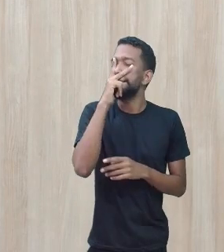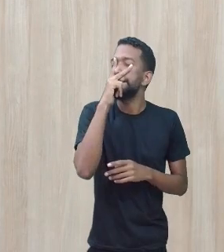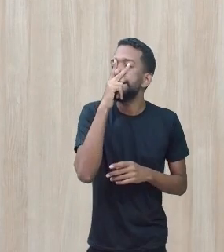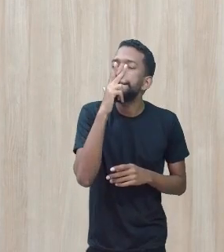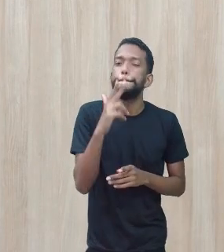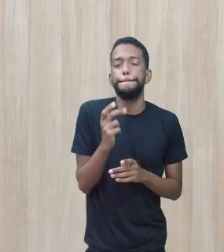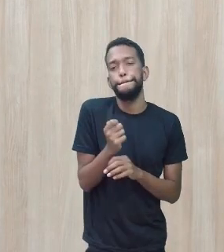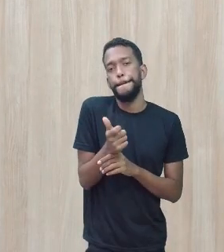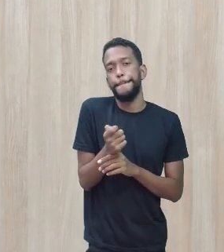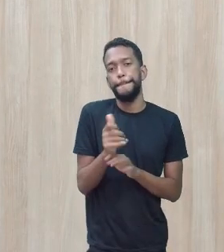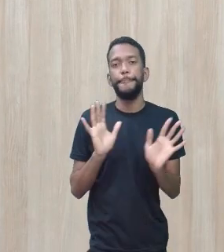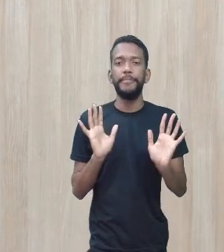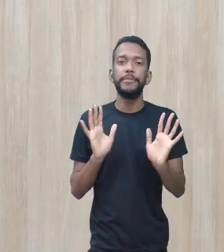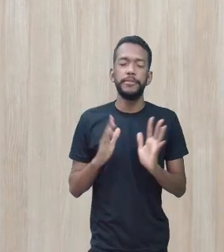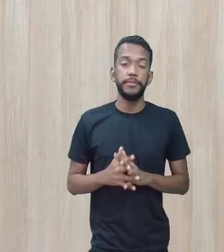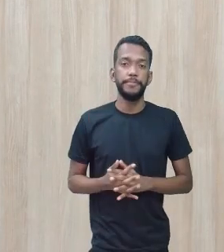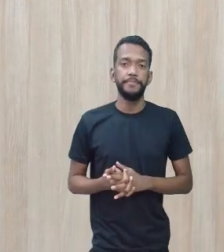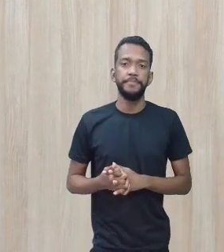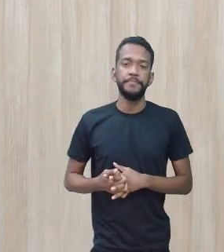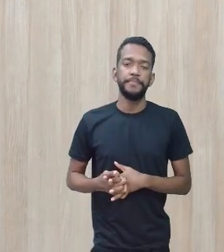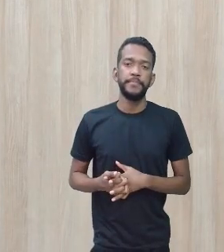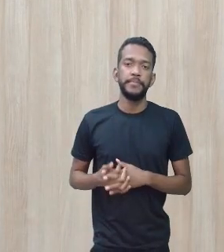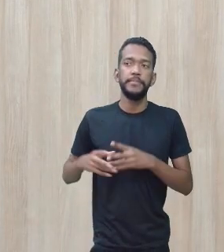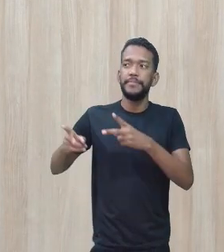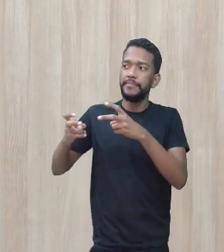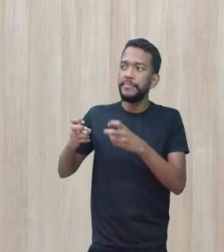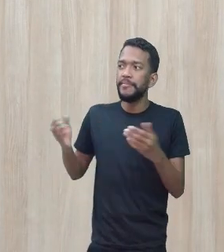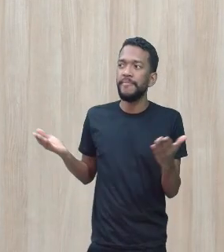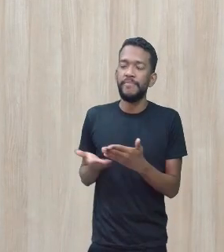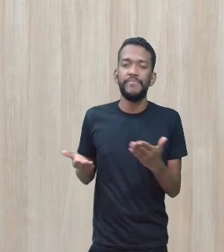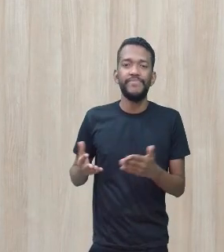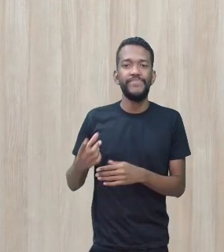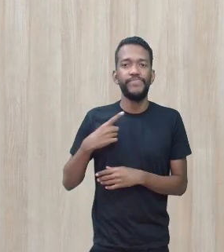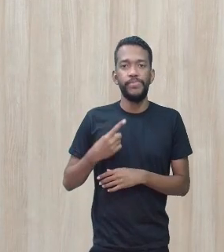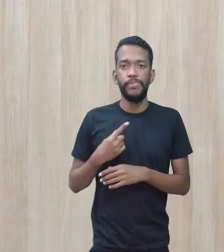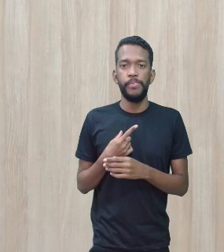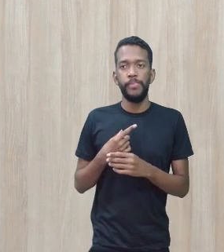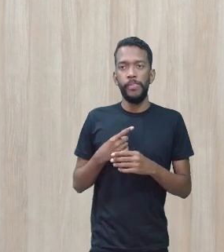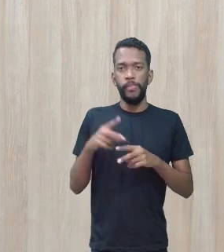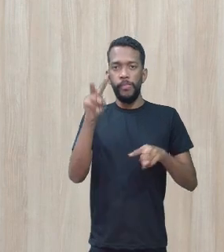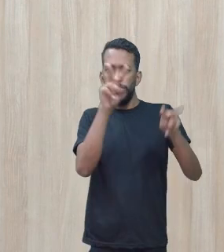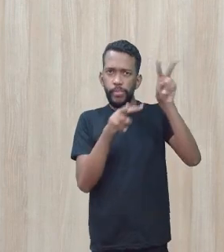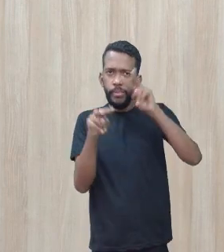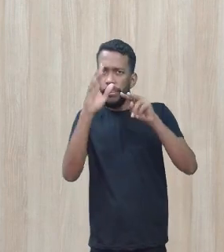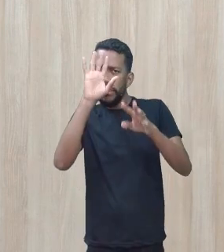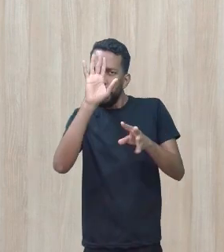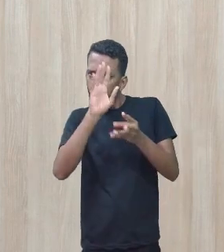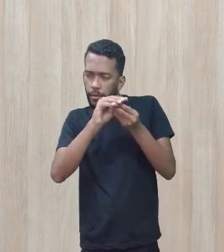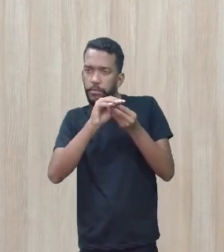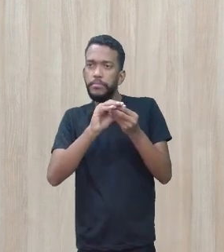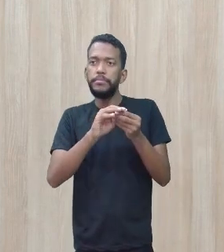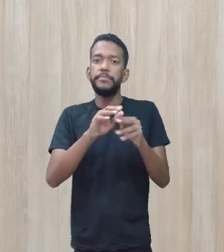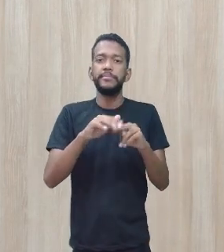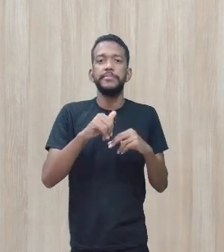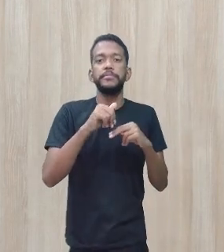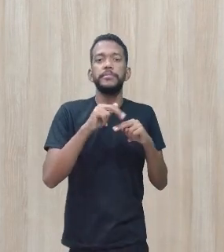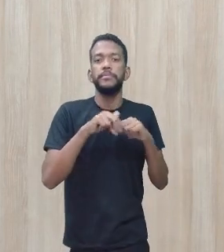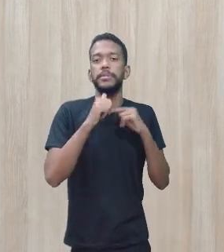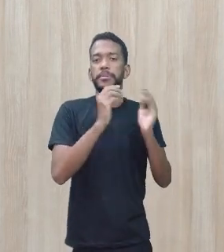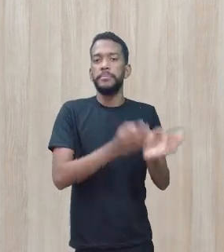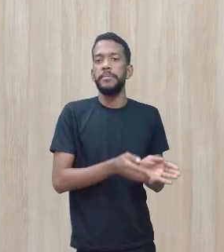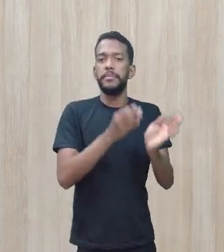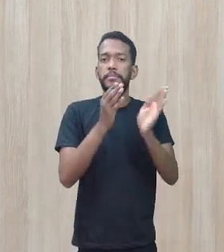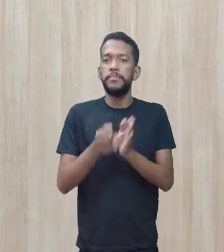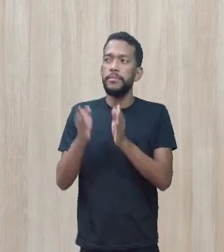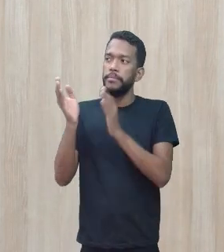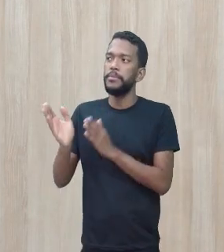aproximadamente. Perceba que agora a gente está fazendo essa leitura do gráfico e tirando as conclusões passo a passo. Então, eu